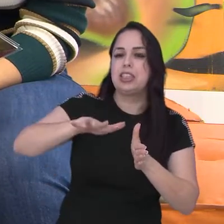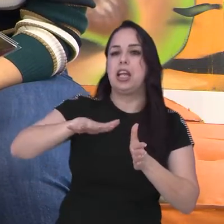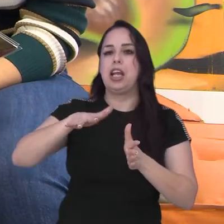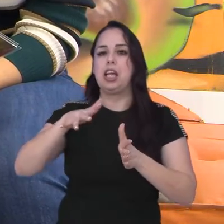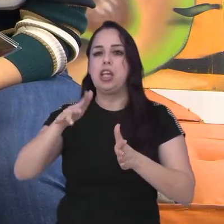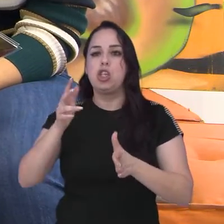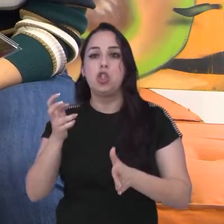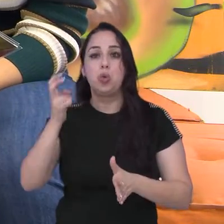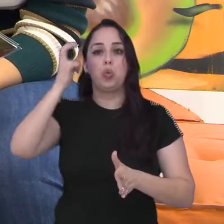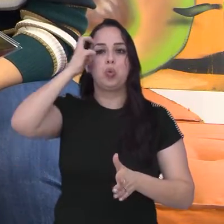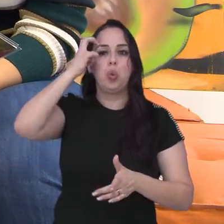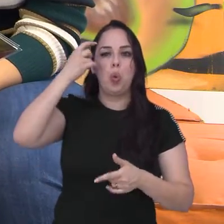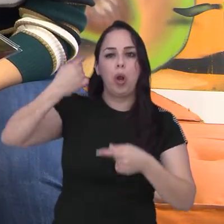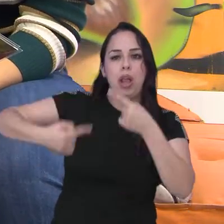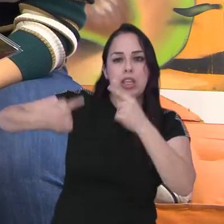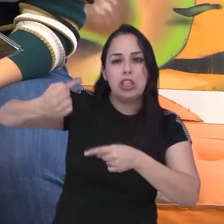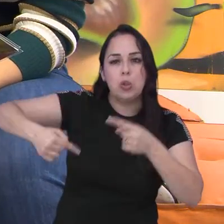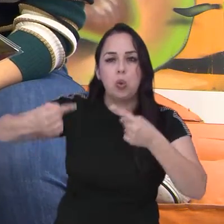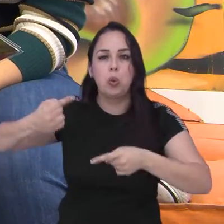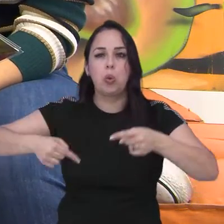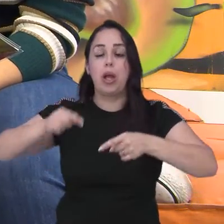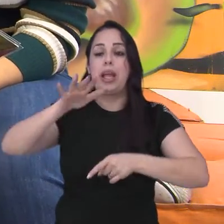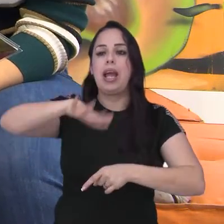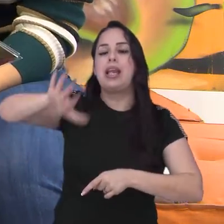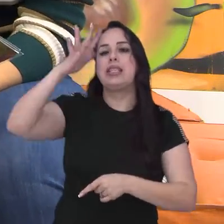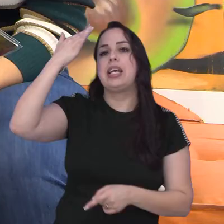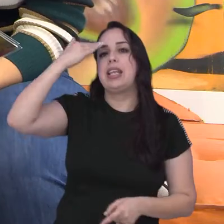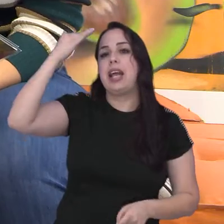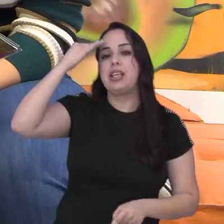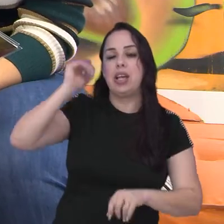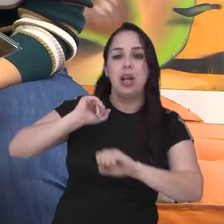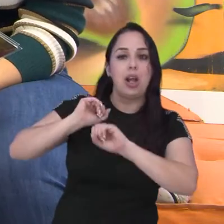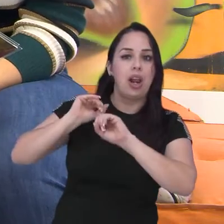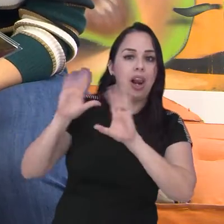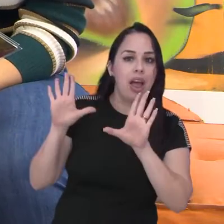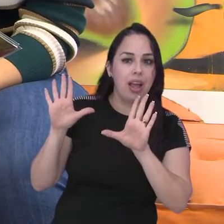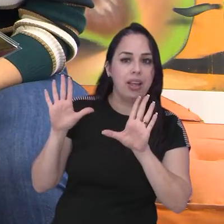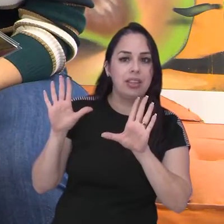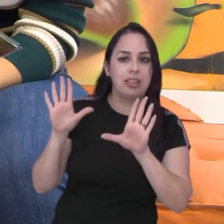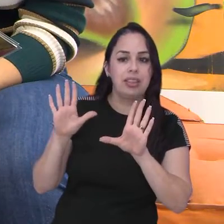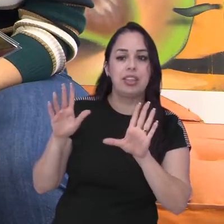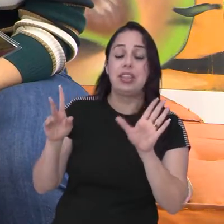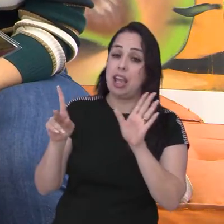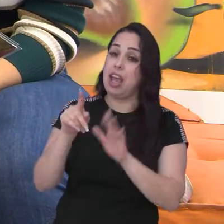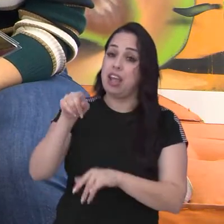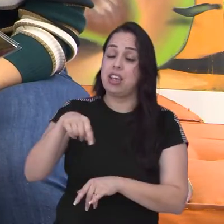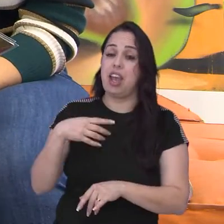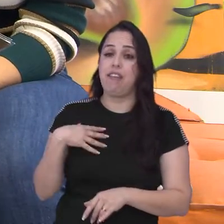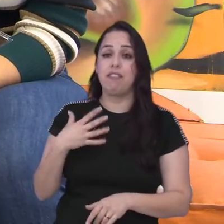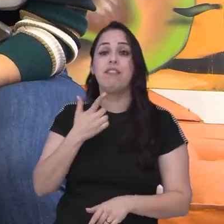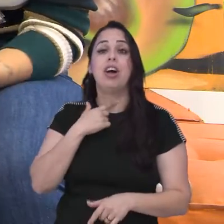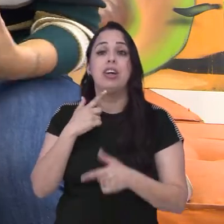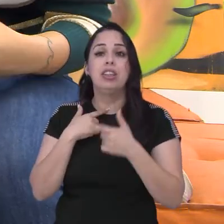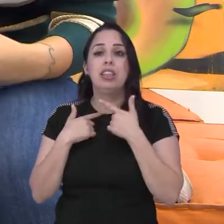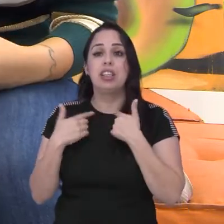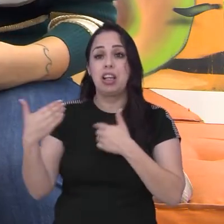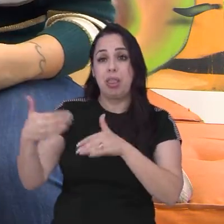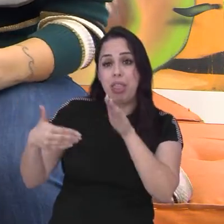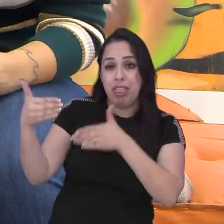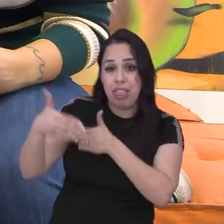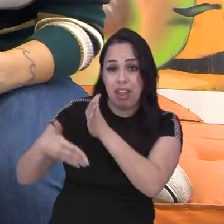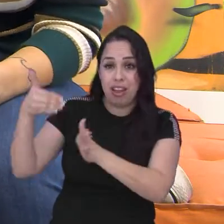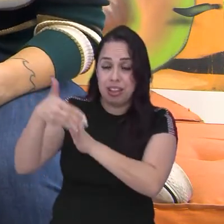ideia com aqueles que estão ali e eles entendem que aquilo é deles também, assim. Participam,